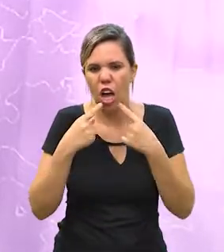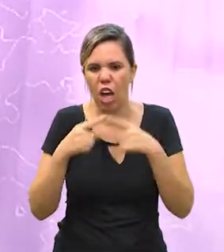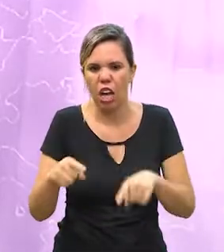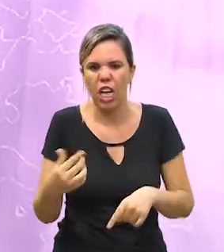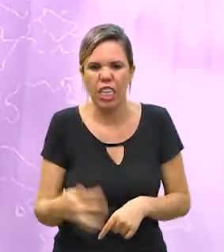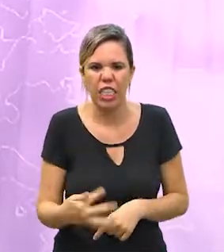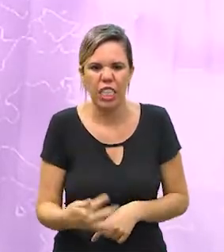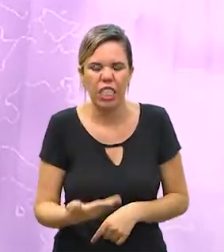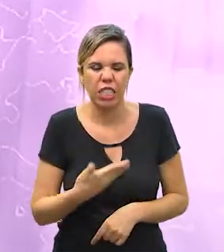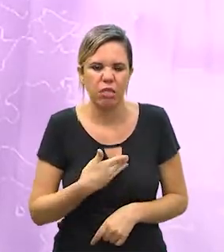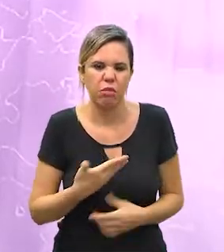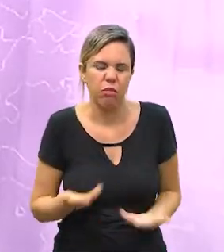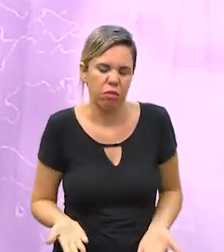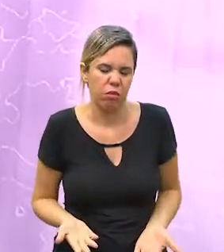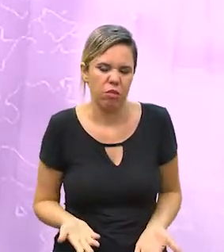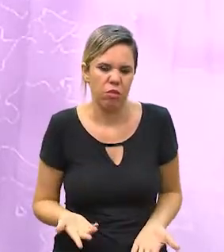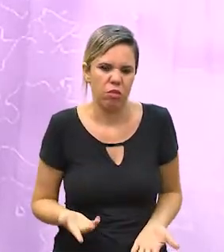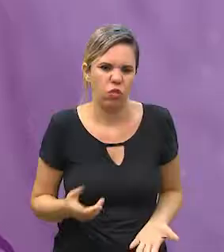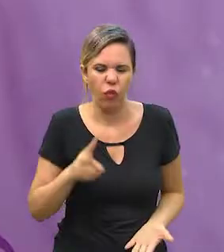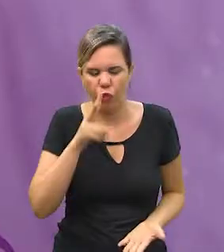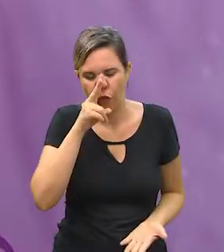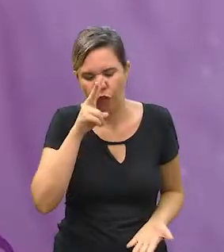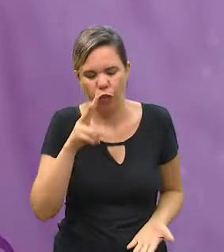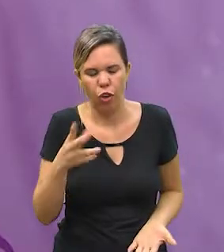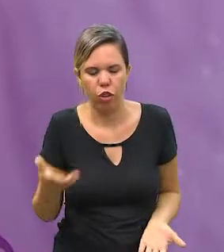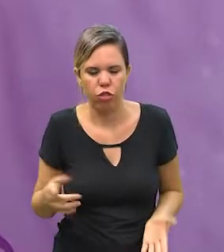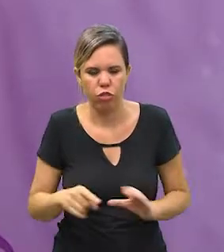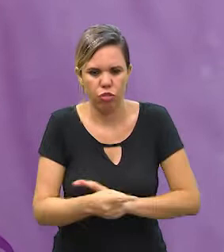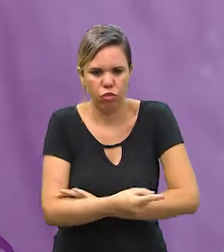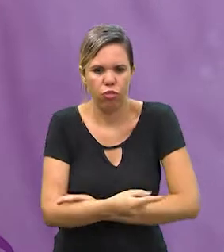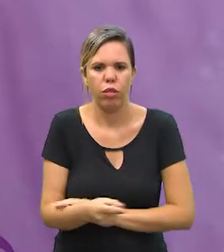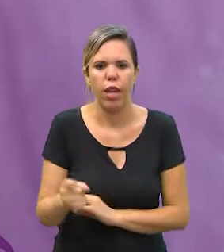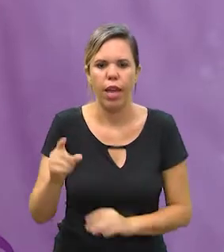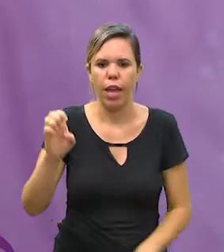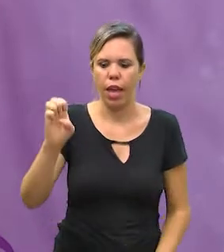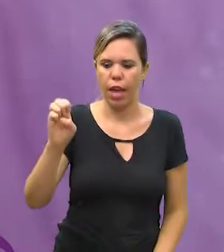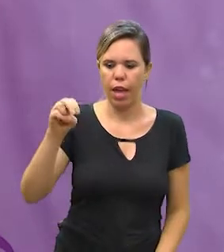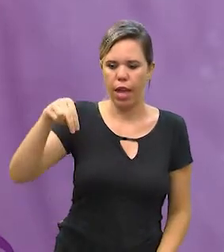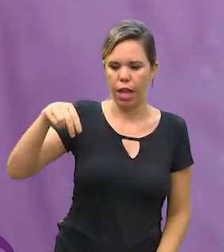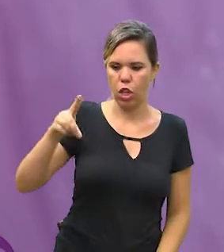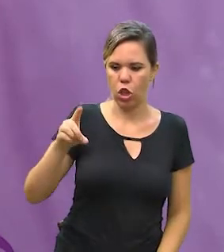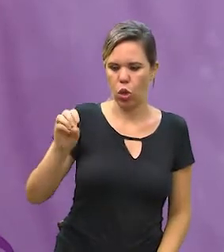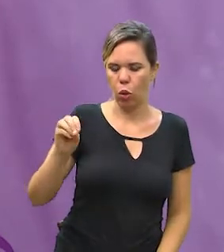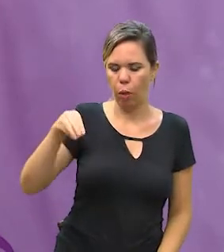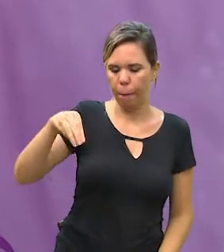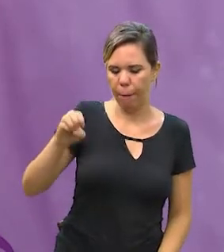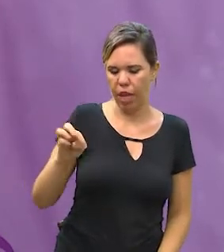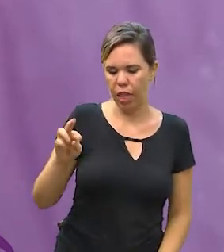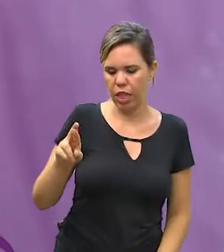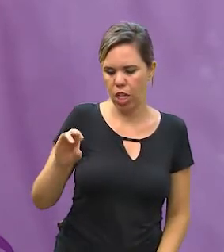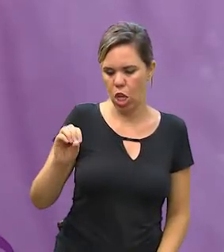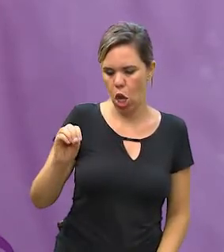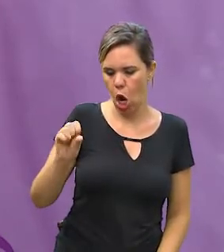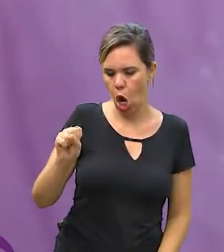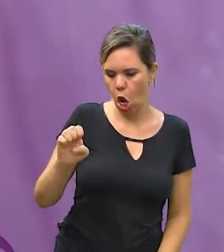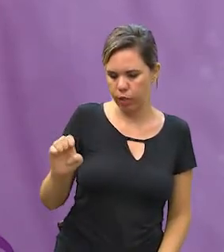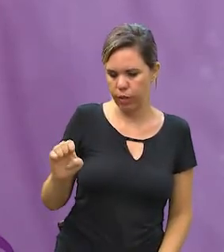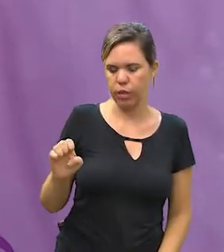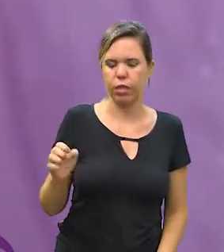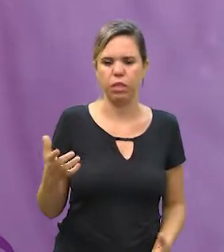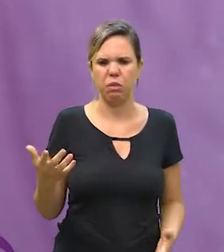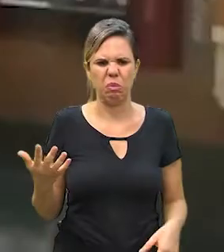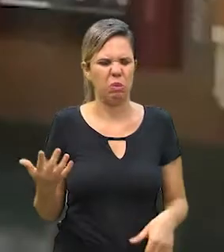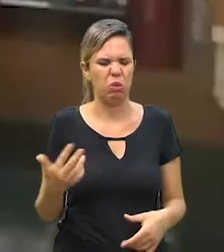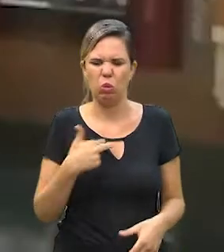que é uma dor bastante aguda, intensa, sobre a questão da endometriose, né? É uma dor que chega a ser até insuportável